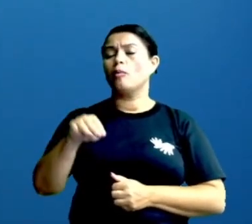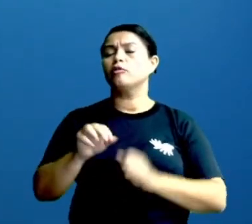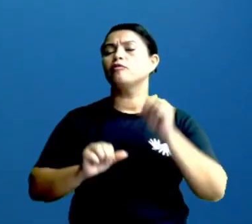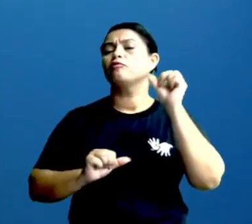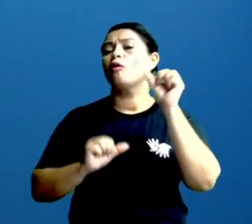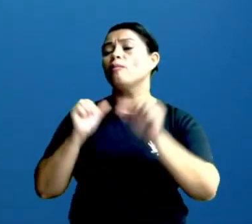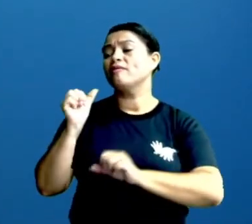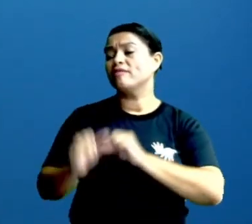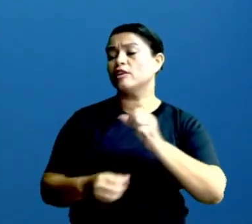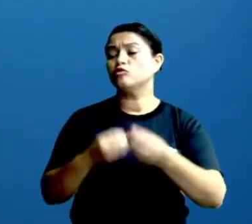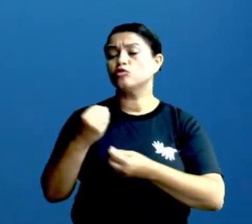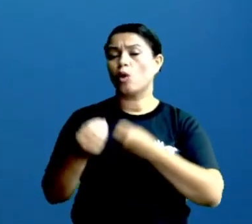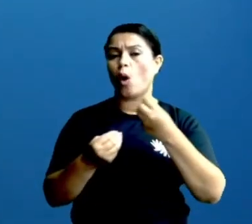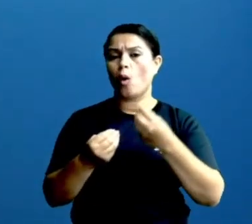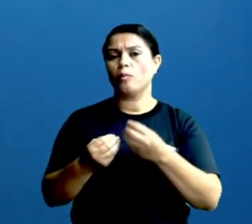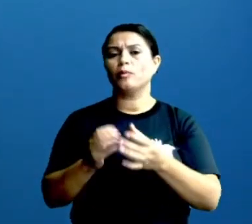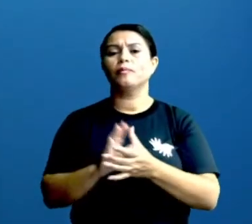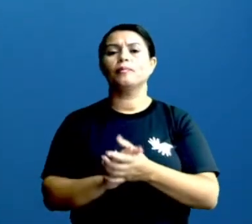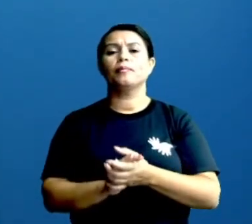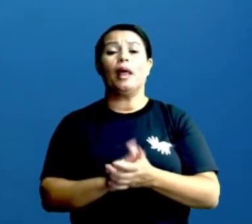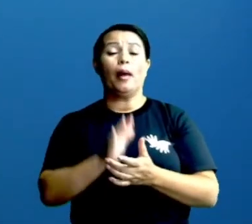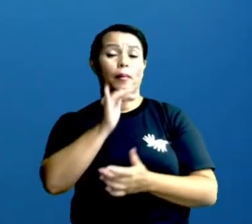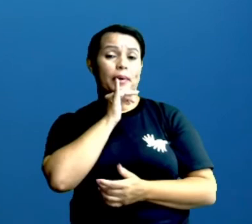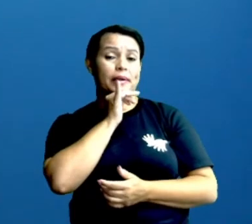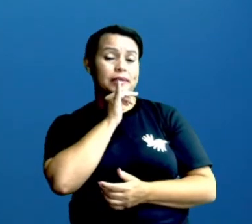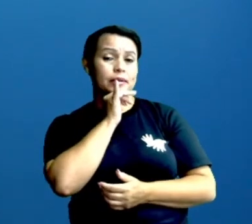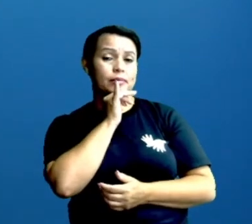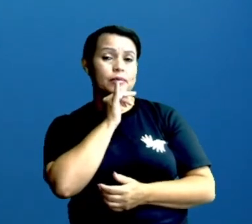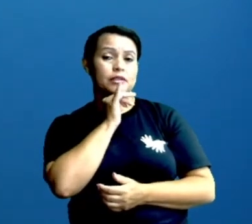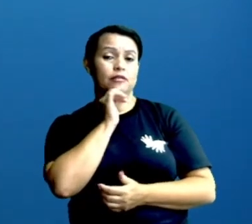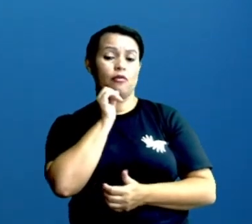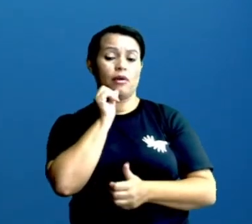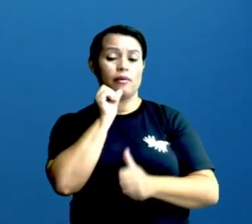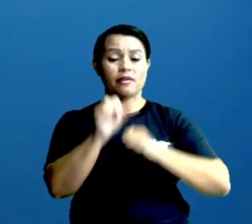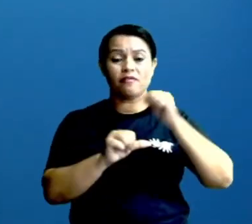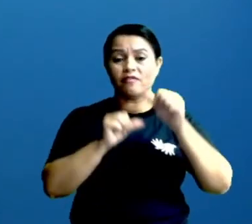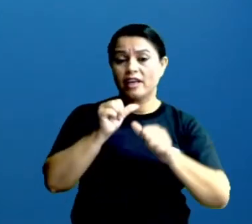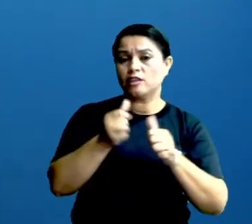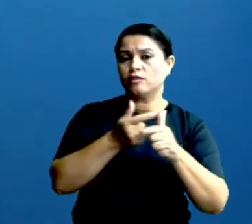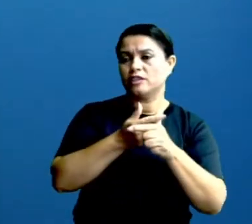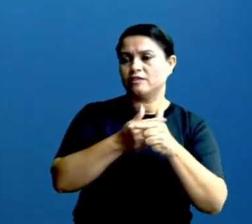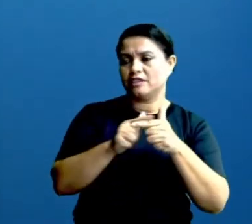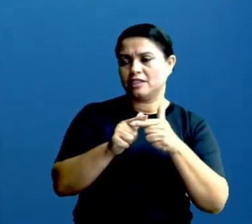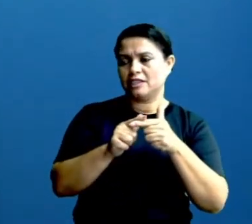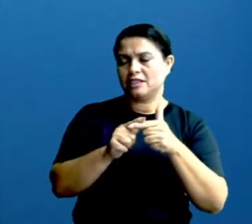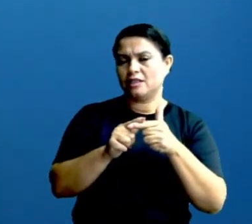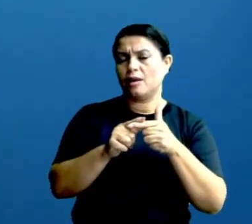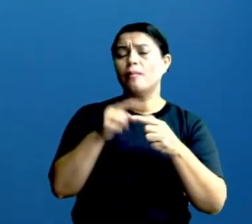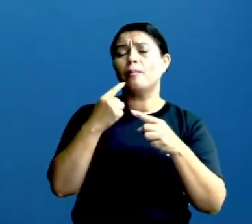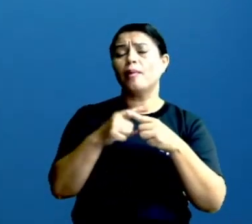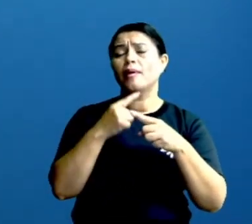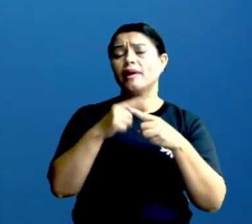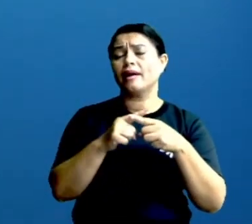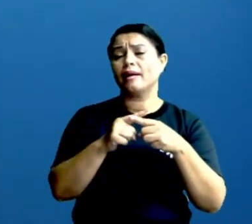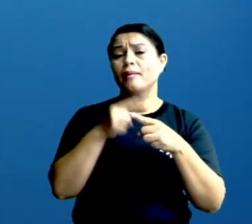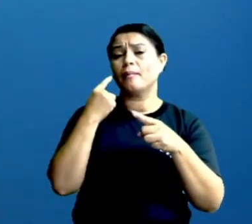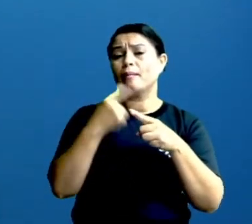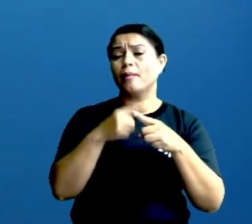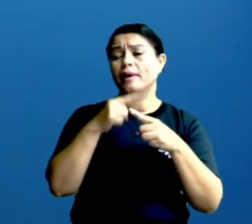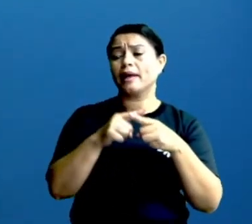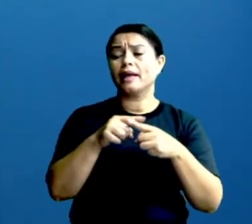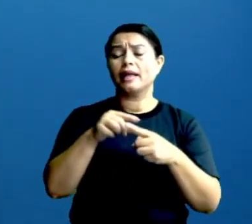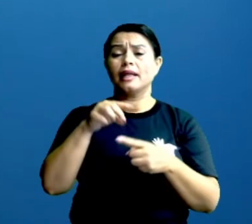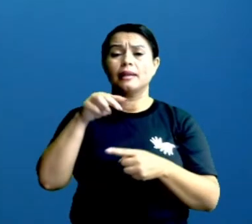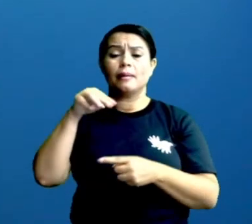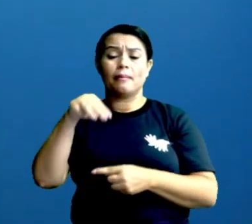inverso, né? Ou seja, se for o inverso, eu vou fazer o quê? Eu vou dividir. Por quê? Porque de